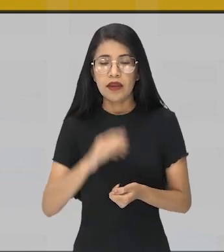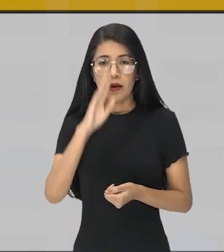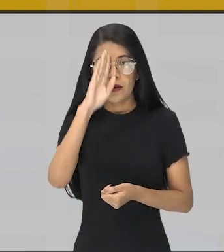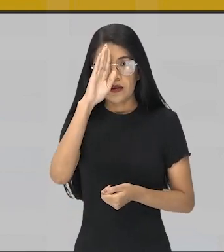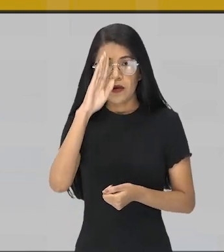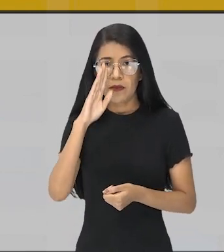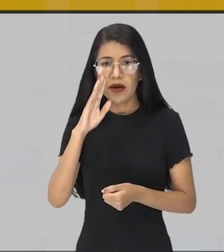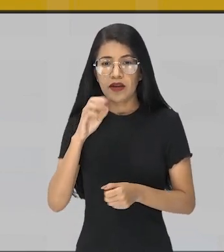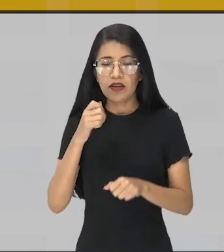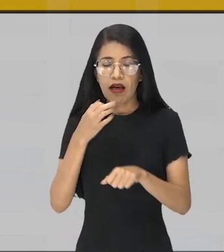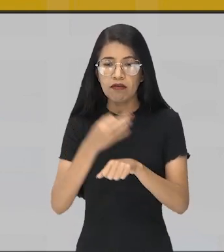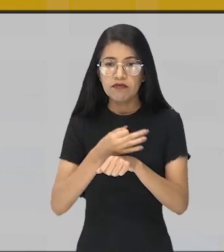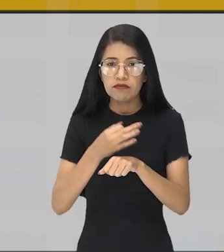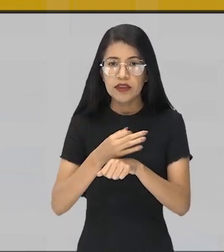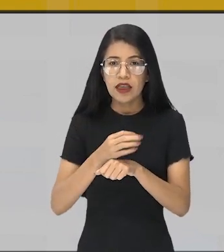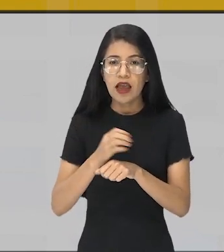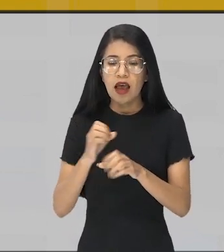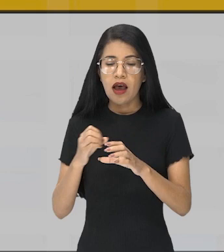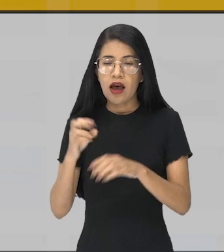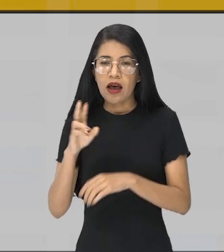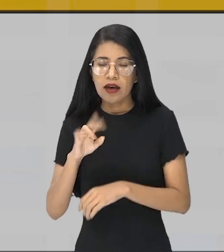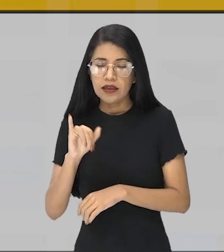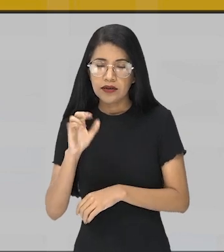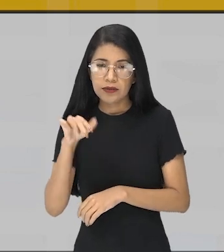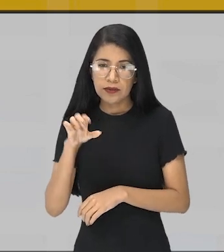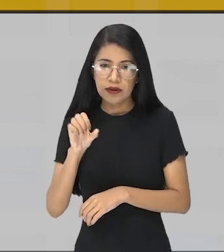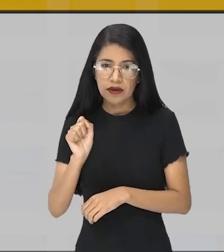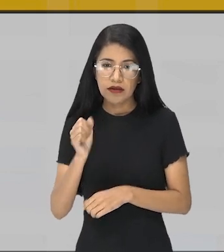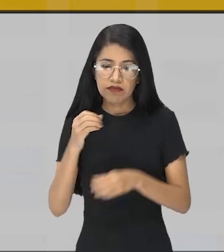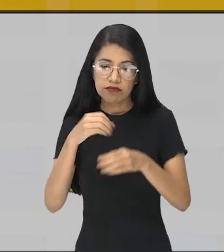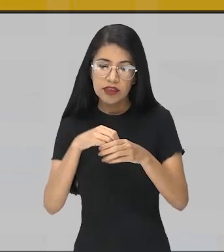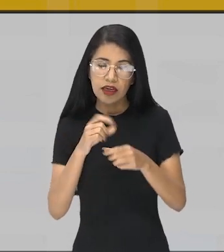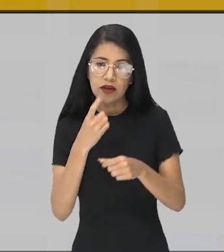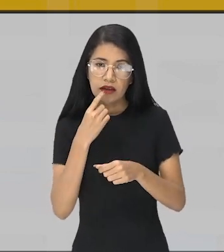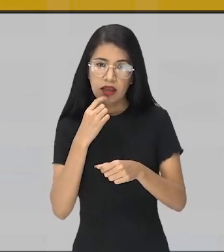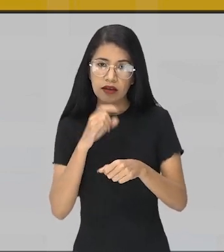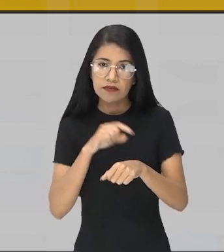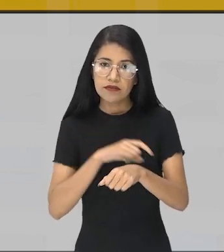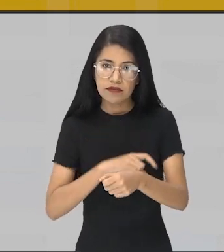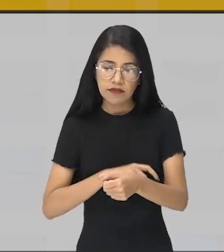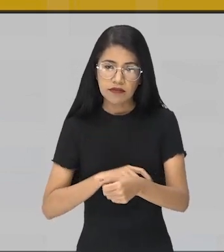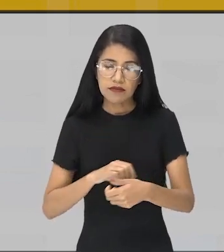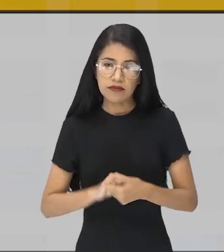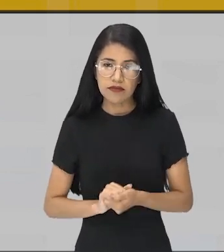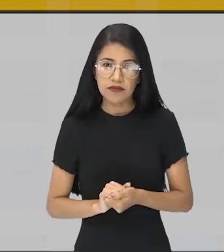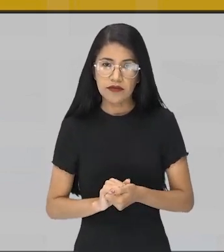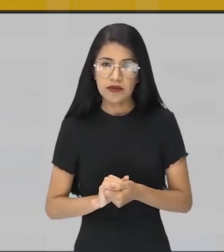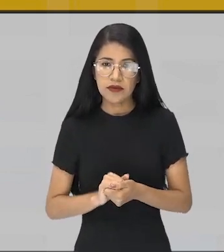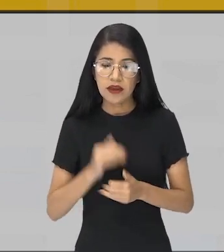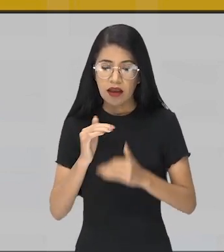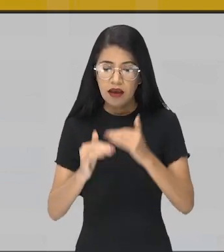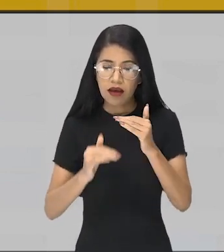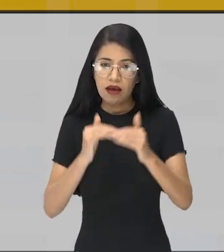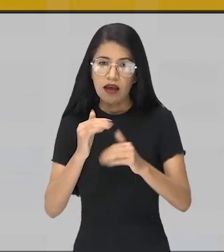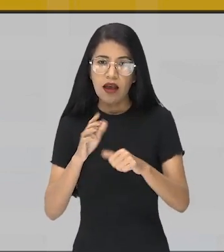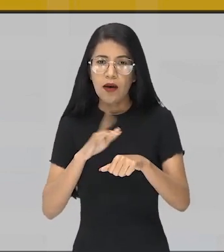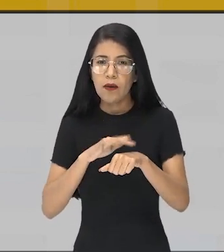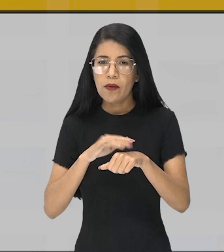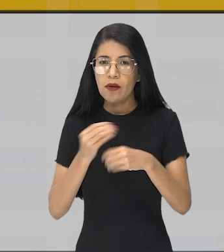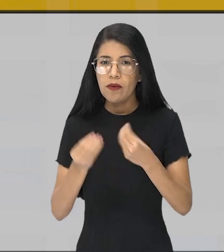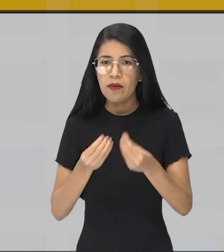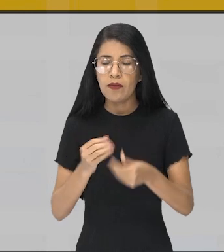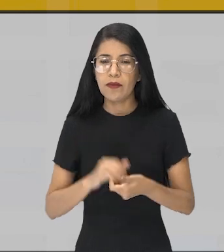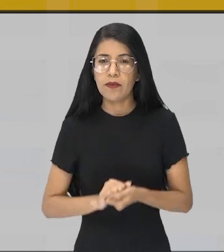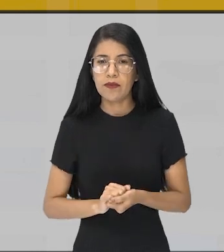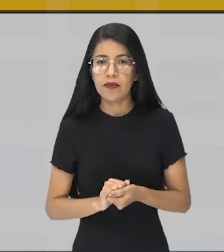a um mecanismo de resistência à ação da insulina nos tecidos. A evolução desse quadro provoca complicações